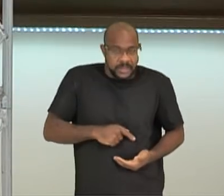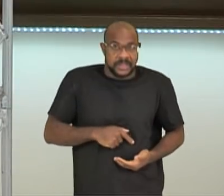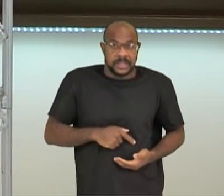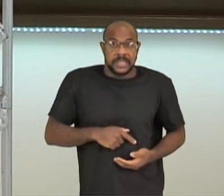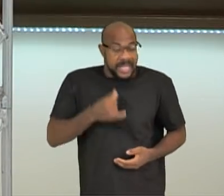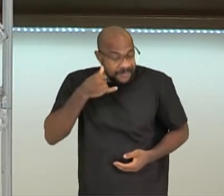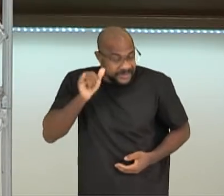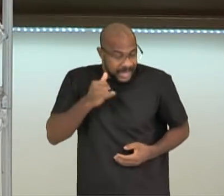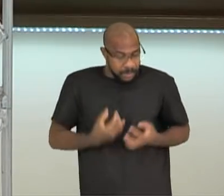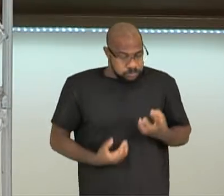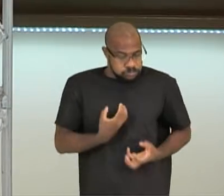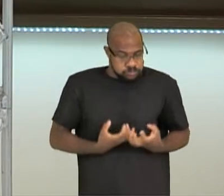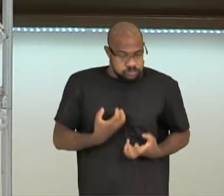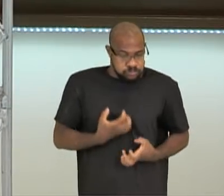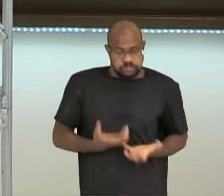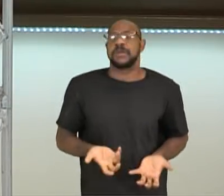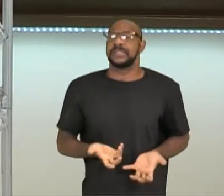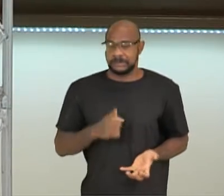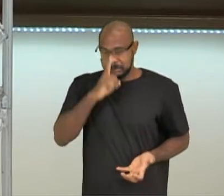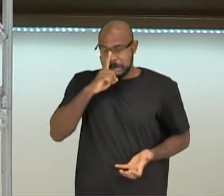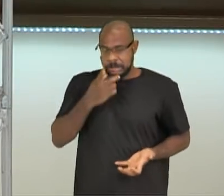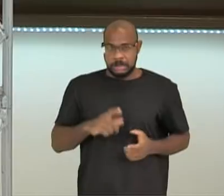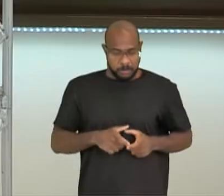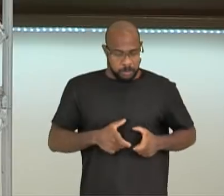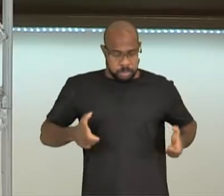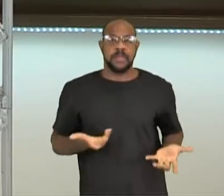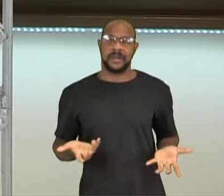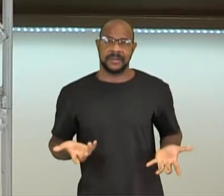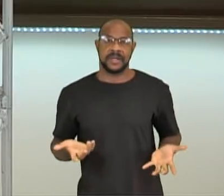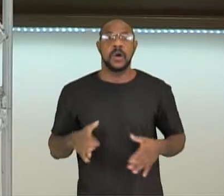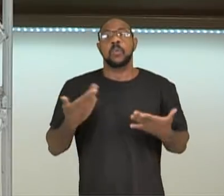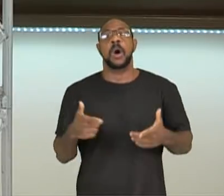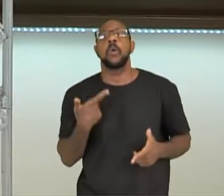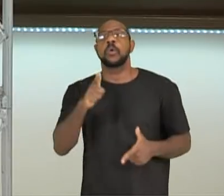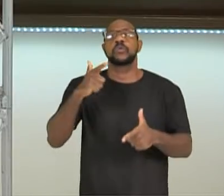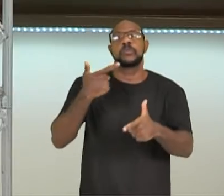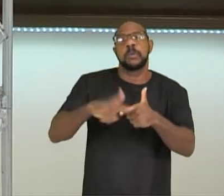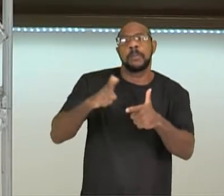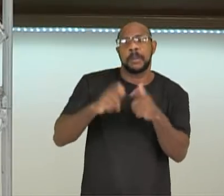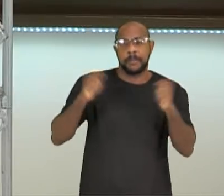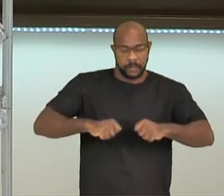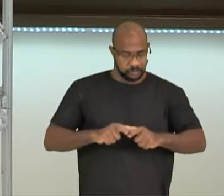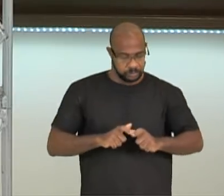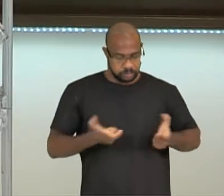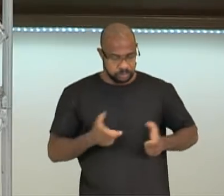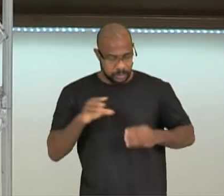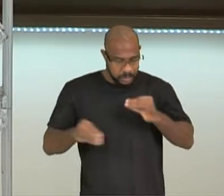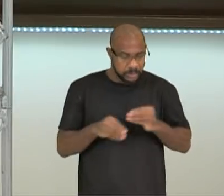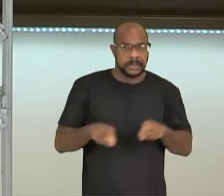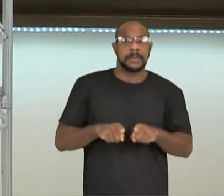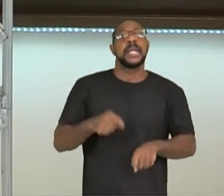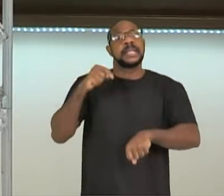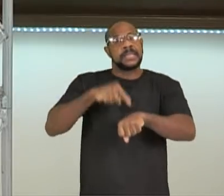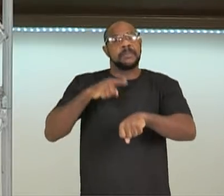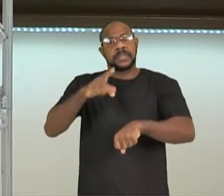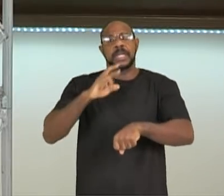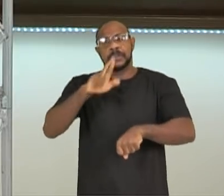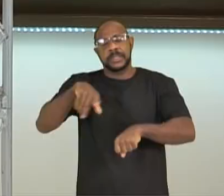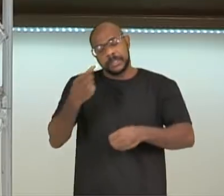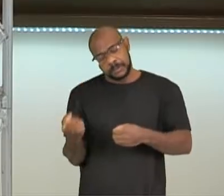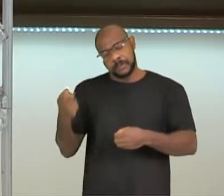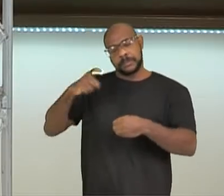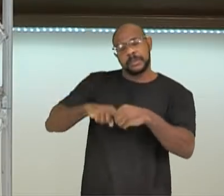agravar. Quais outros problemas ele pode desencadear? Então responde aí, vou dar um tempinho e já retornamos aqui para a